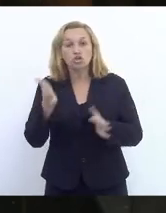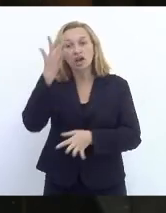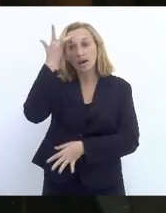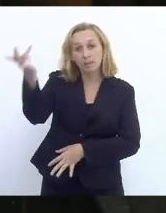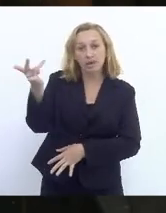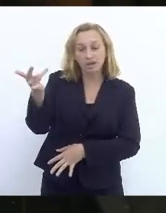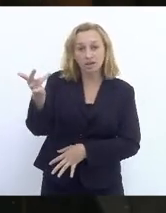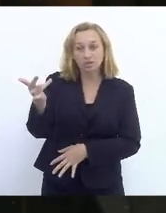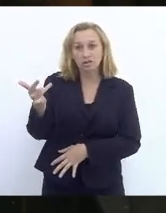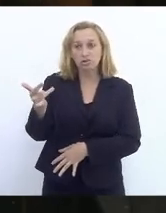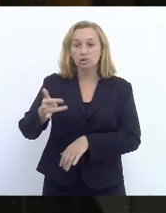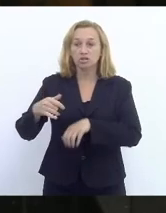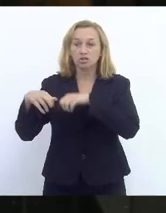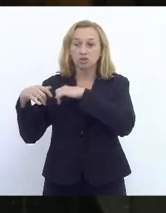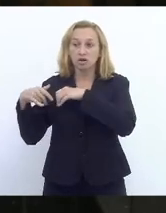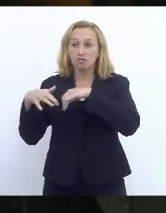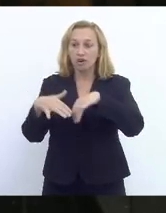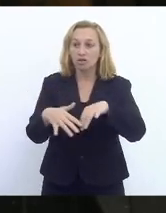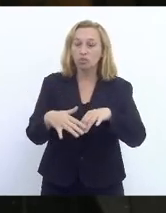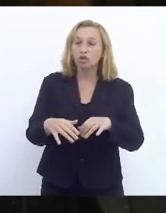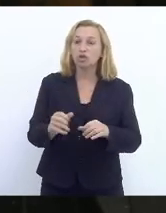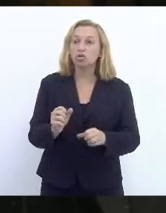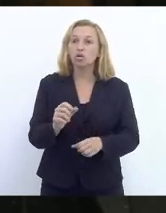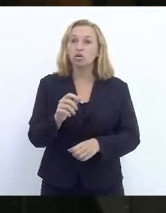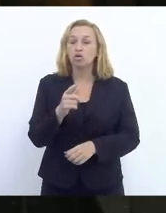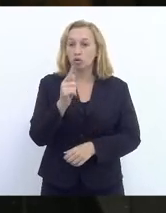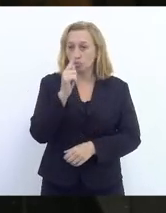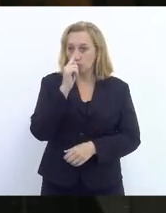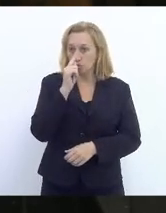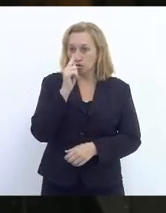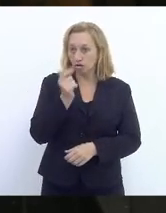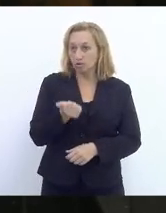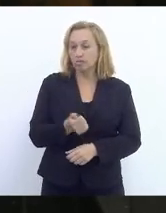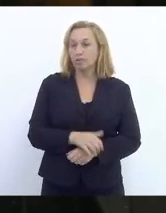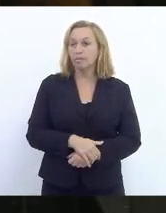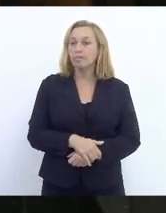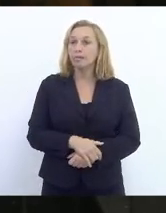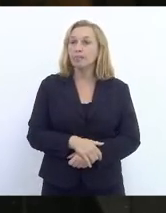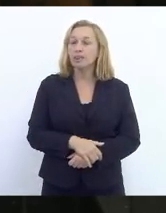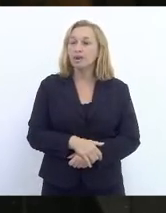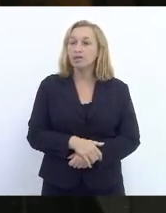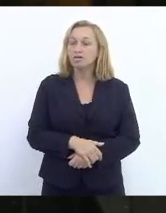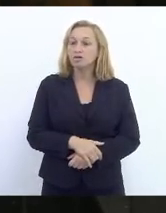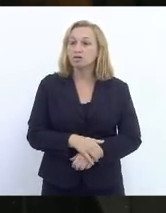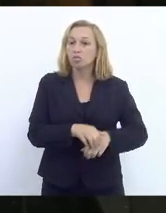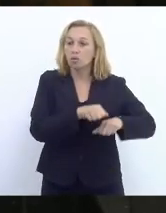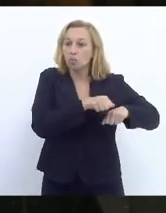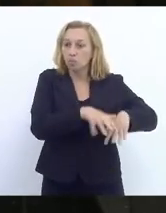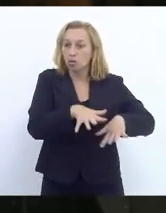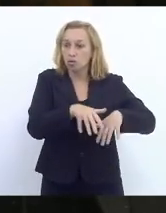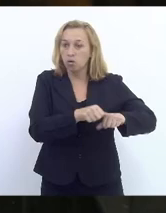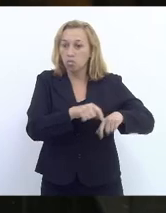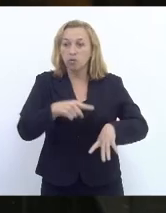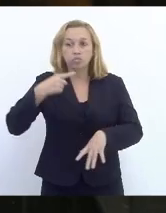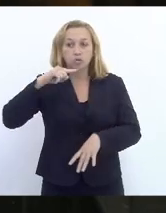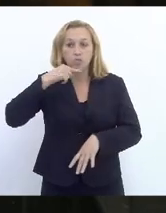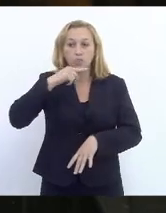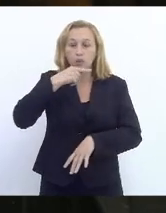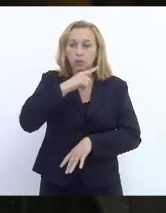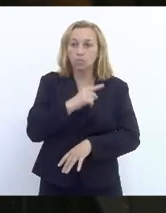invasão que o Putin Bom dia o seu exército Russo